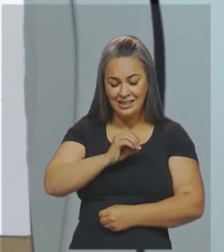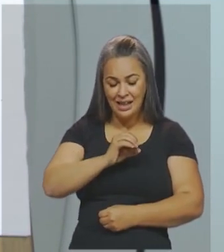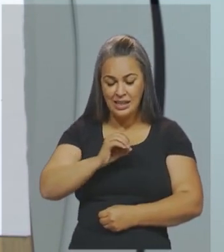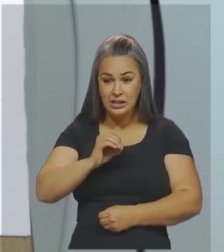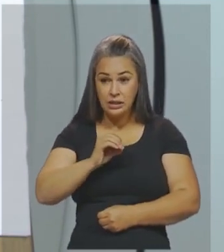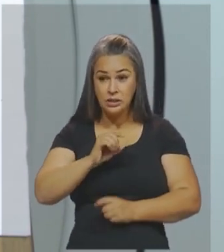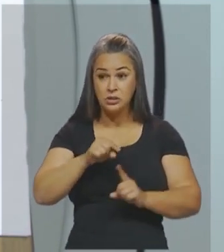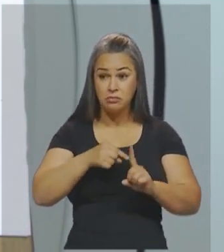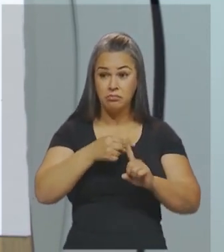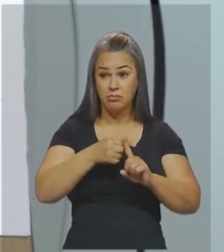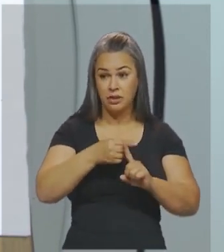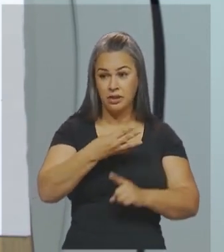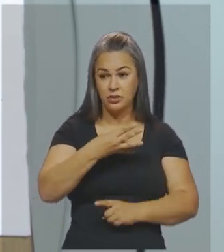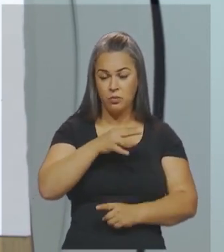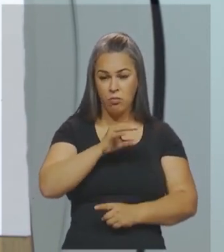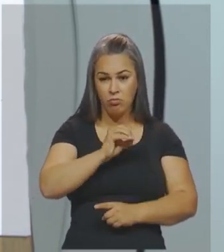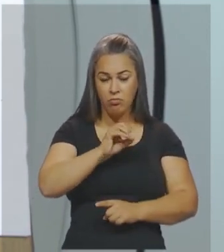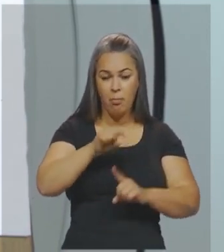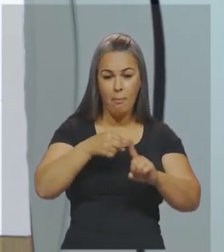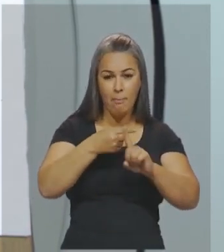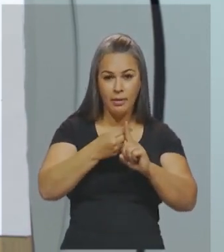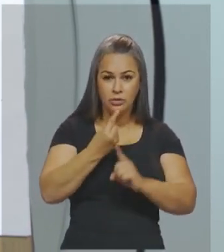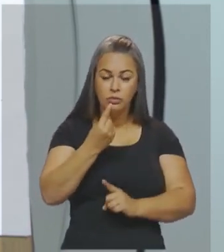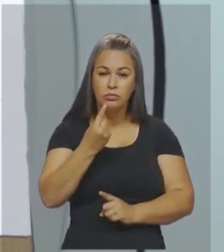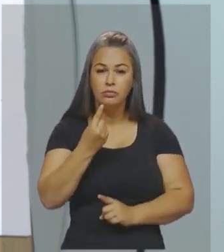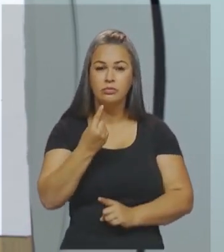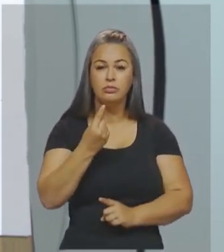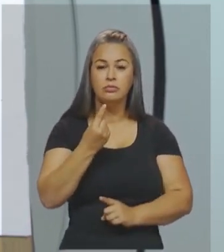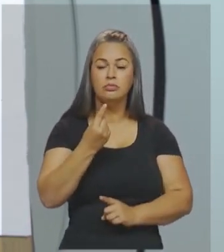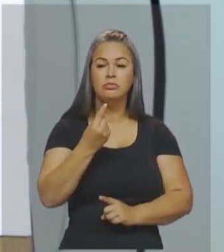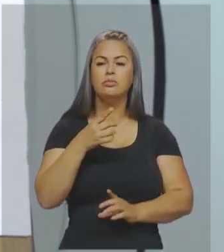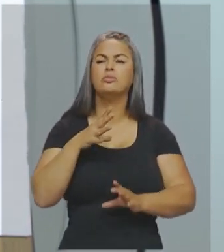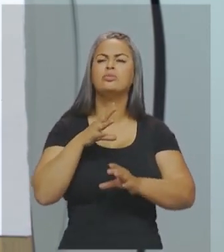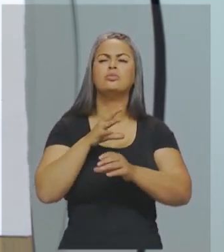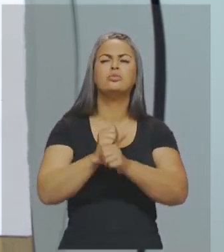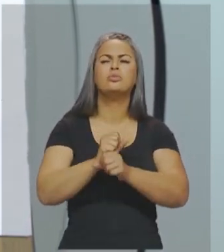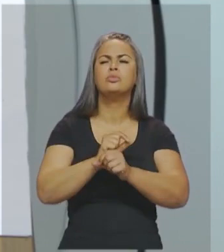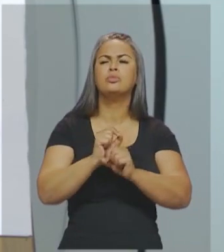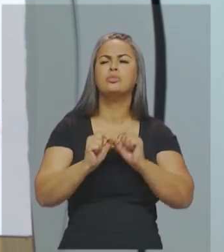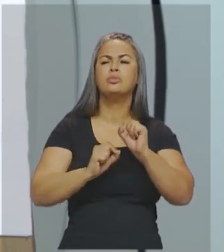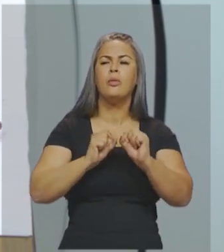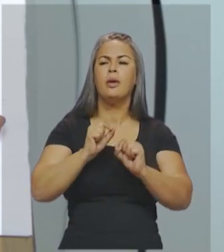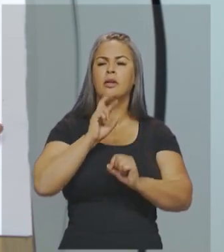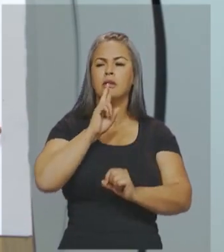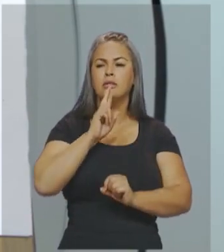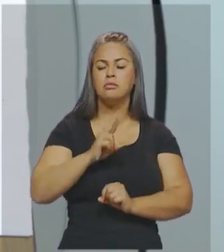com mais 1. Somando todos, deu